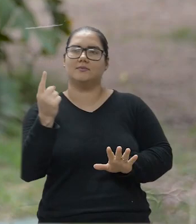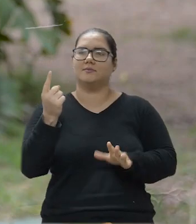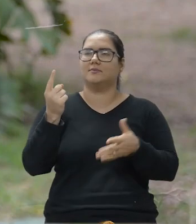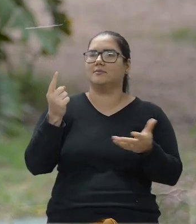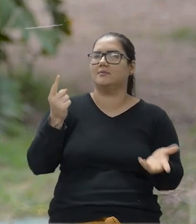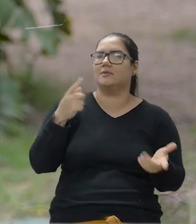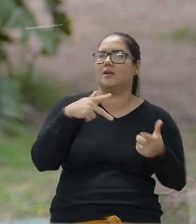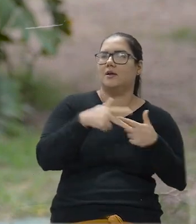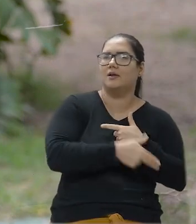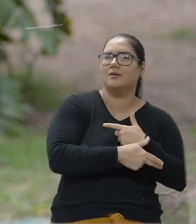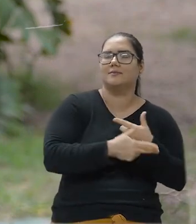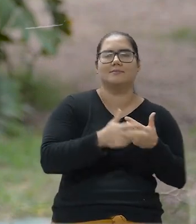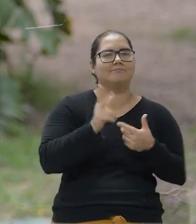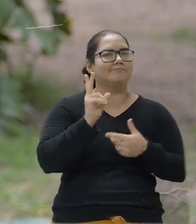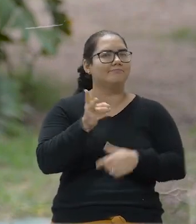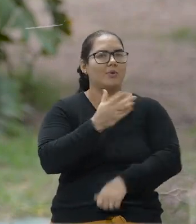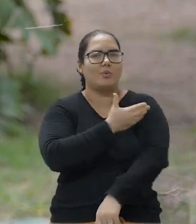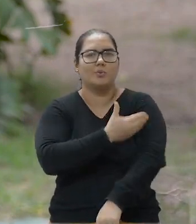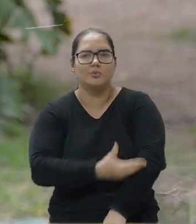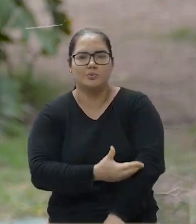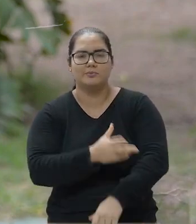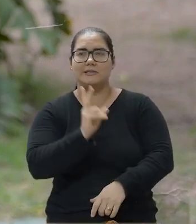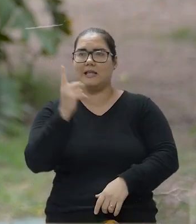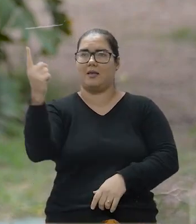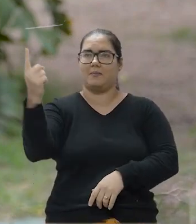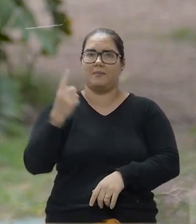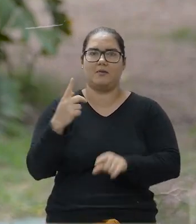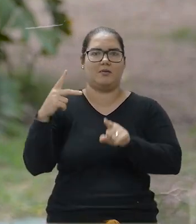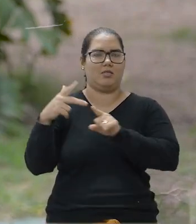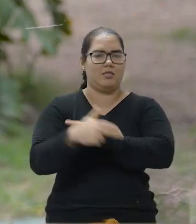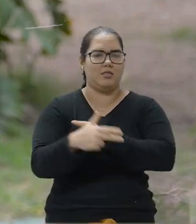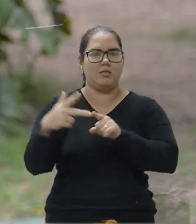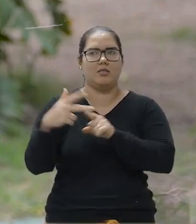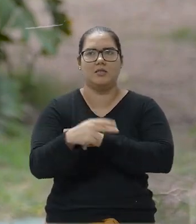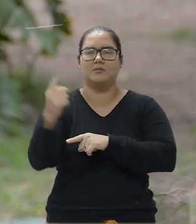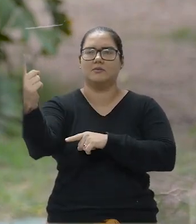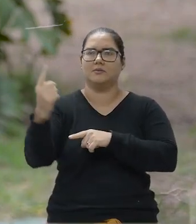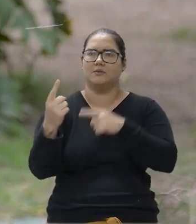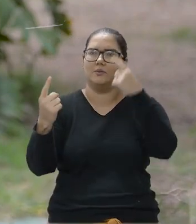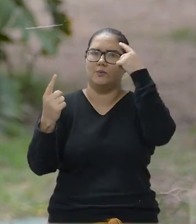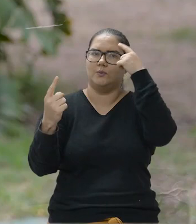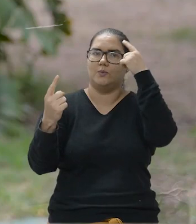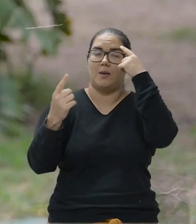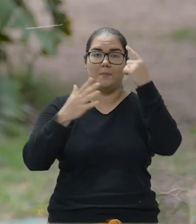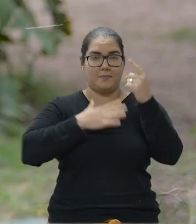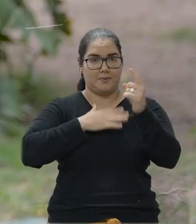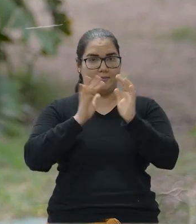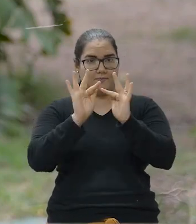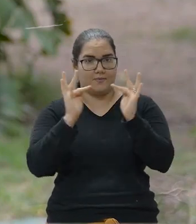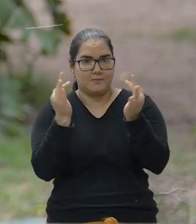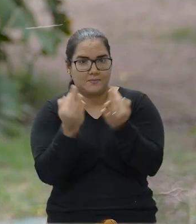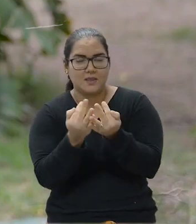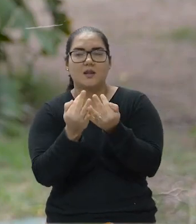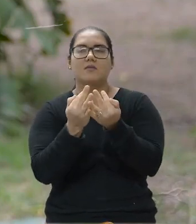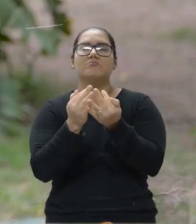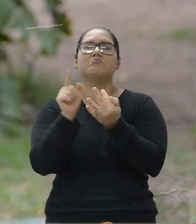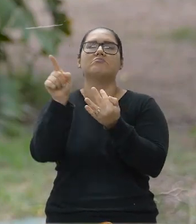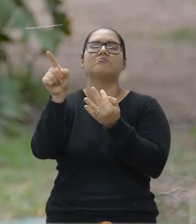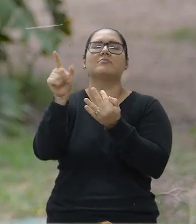esqueceu. Essa era típica. Agindo como interrompedores compulsivos, minha